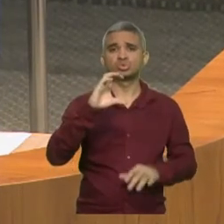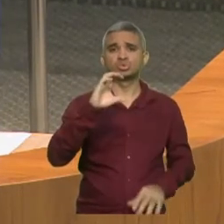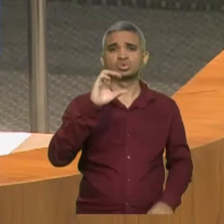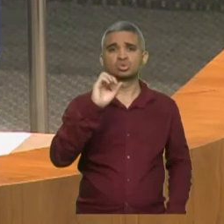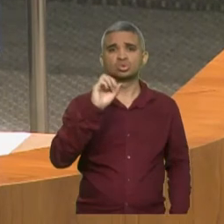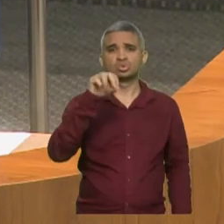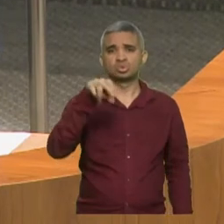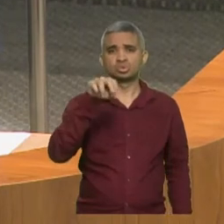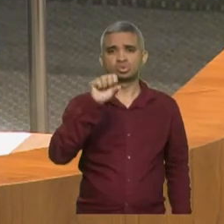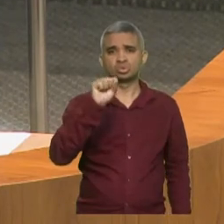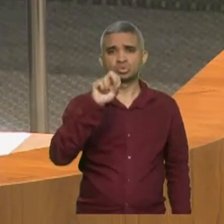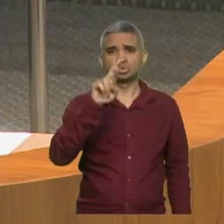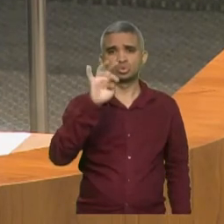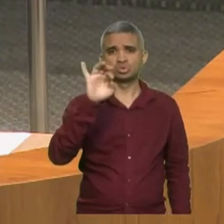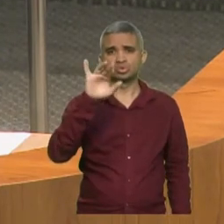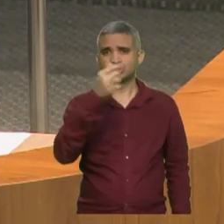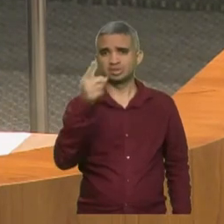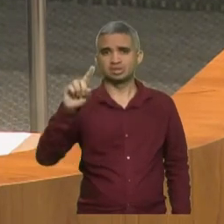projeto do deputado